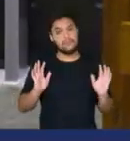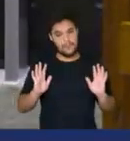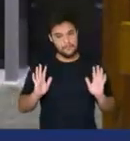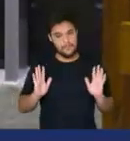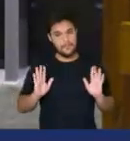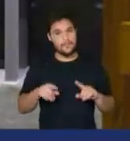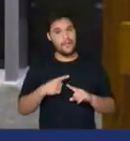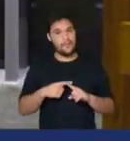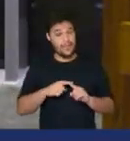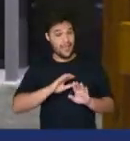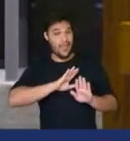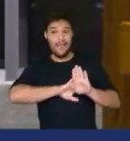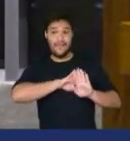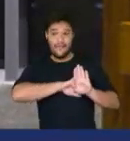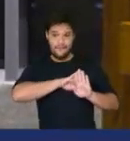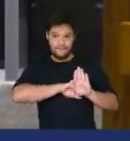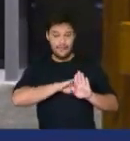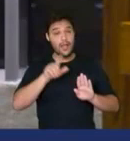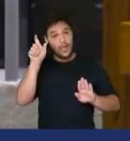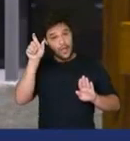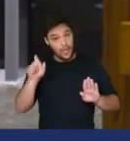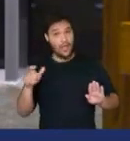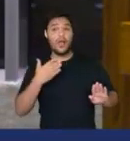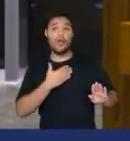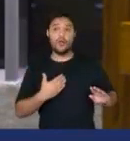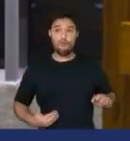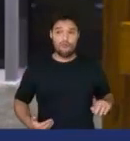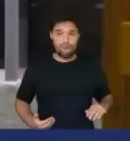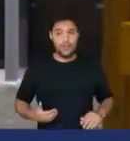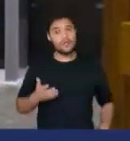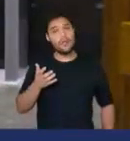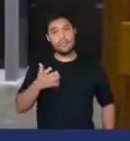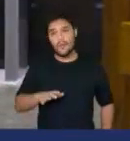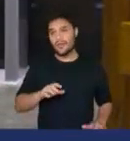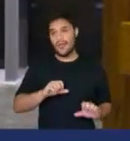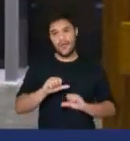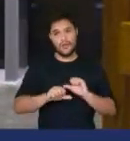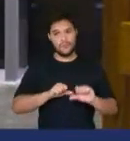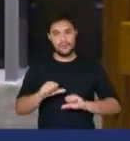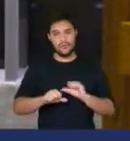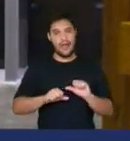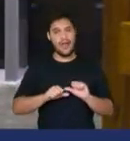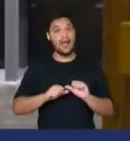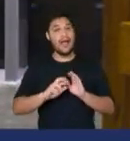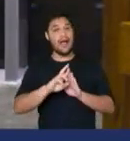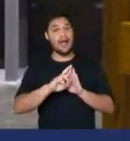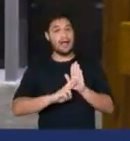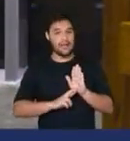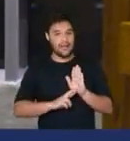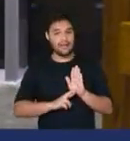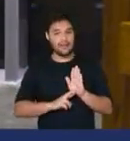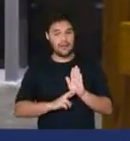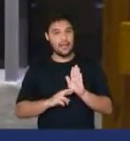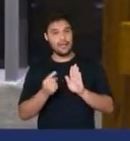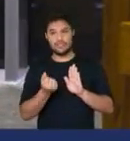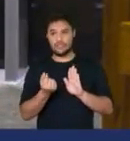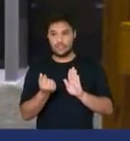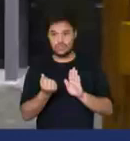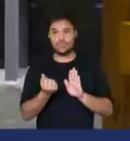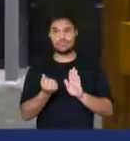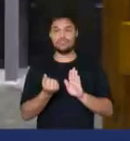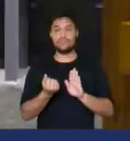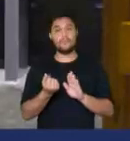dizer. Porque, na verdade, o governo não quer mudar a política de